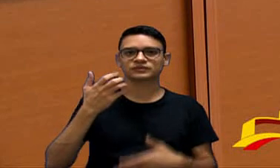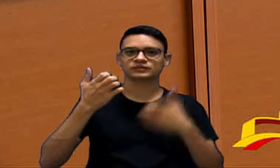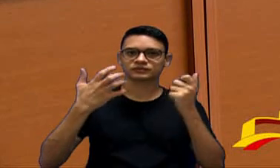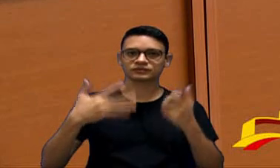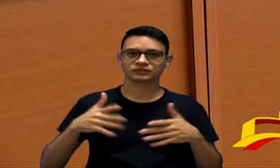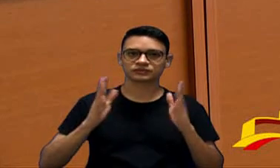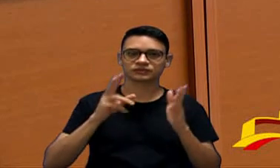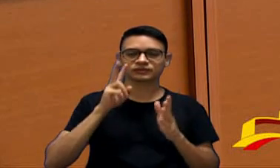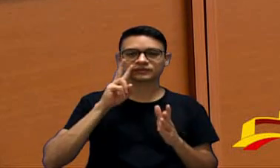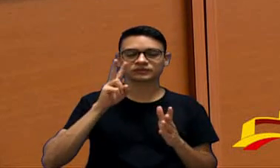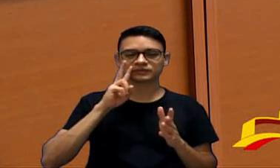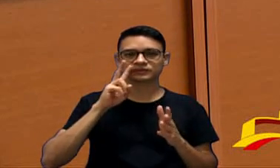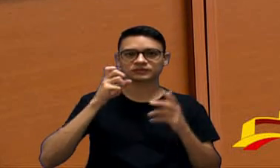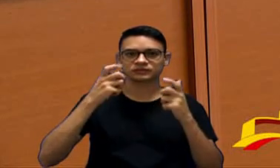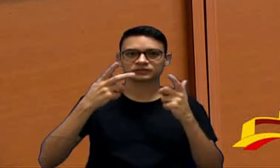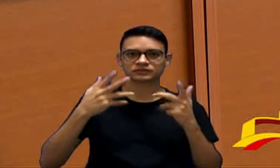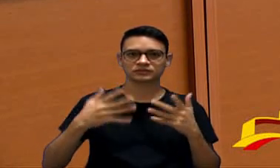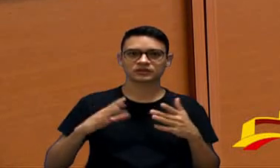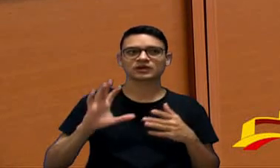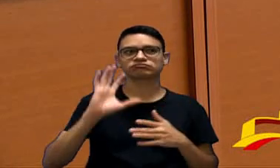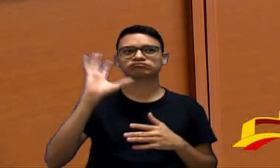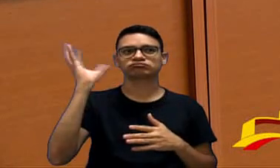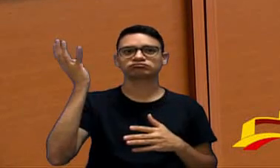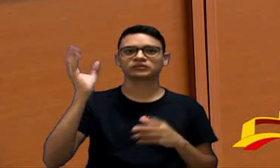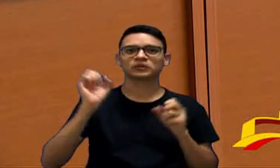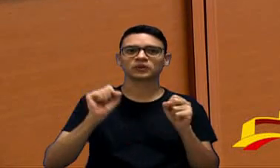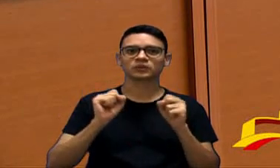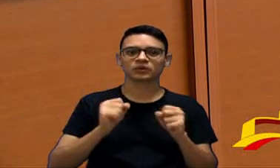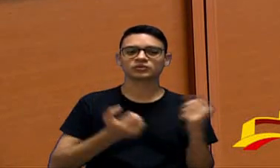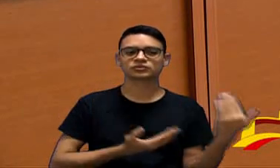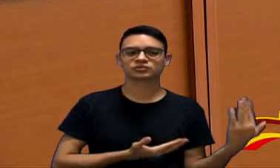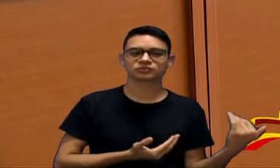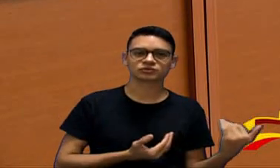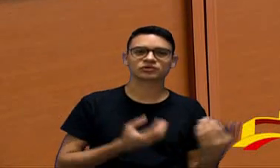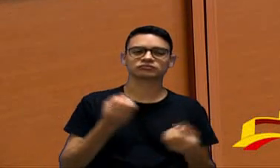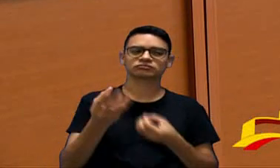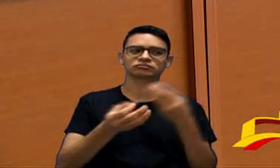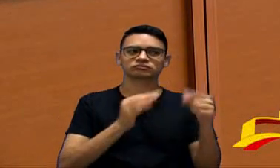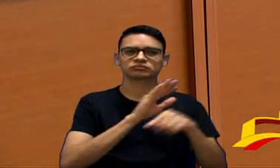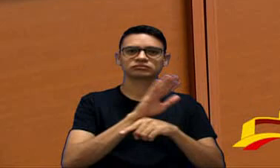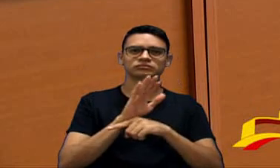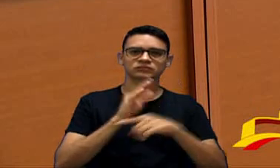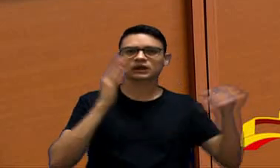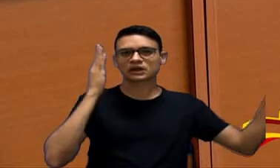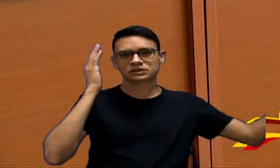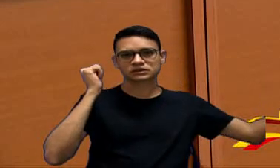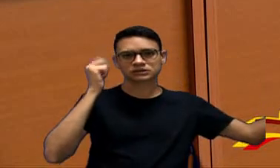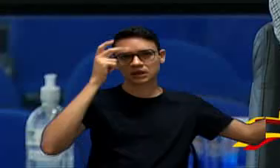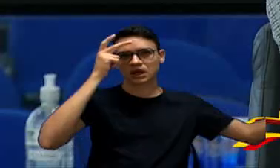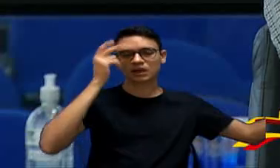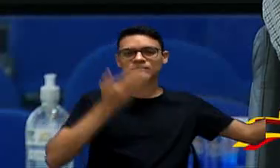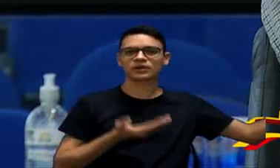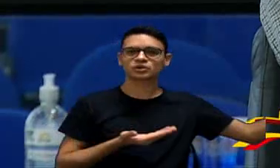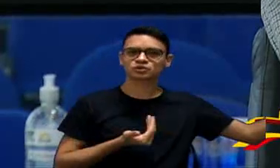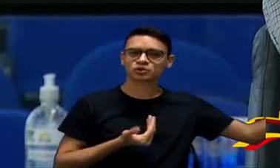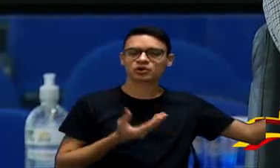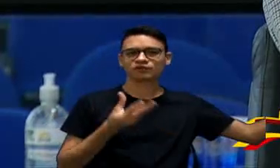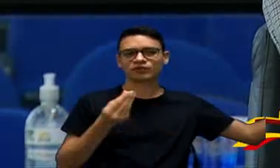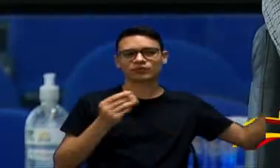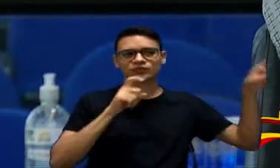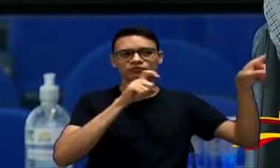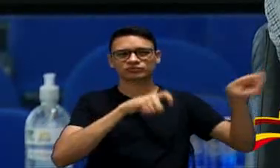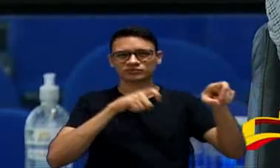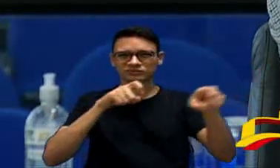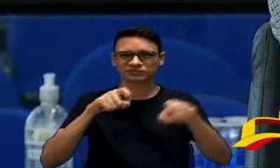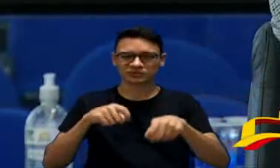vereador Vitão, do que poderíamos oferecer aos jovens, porque você sabe que os jovens da periferia, quando querem se reunir, montam